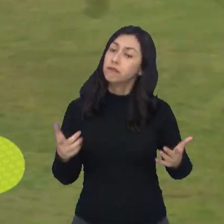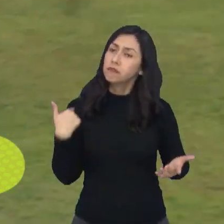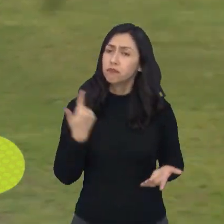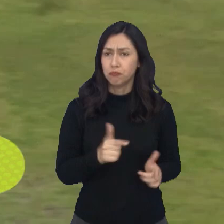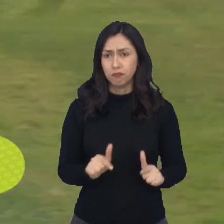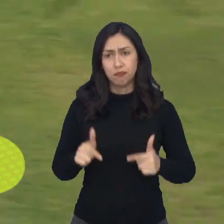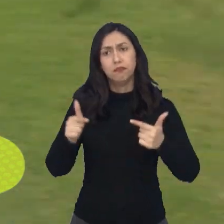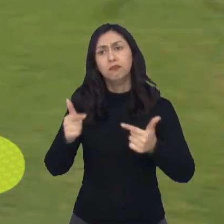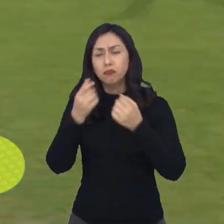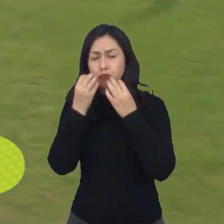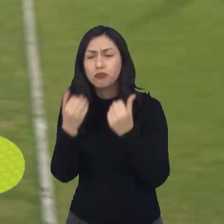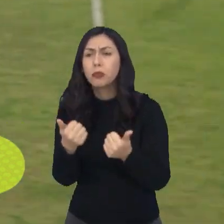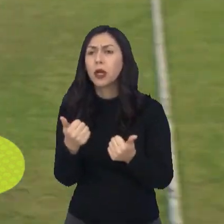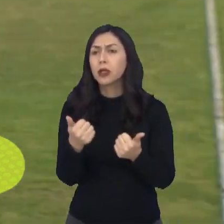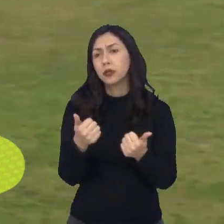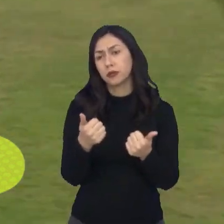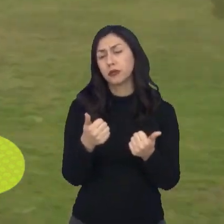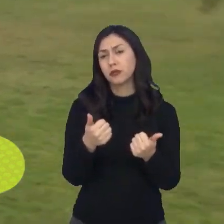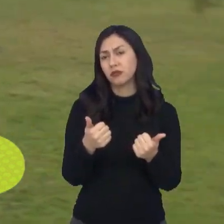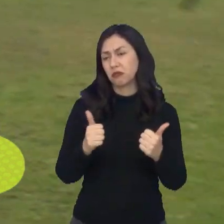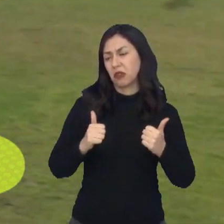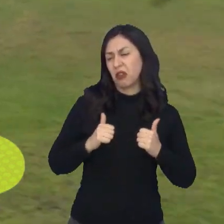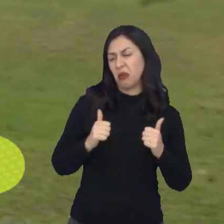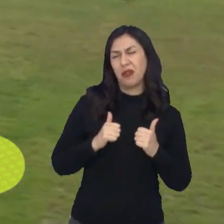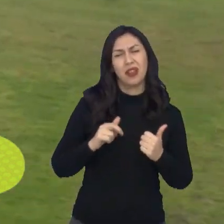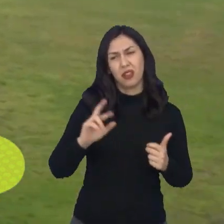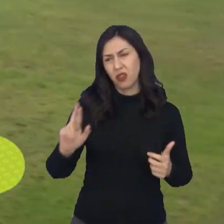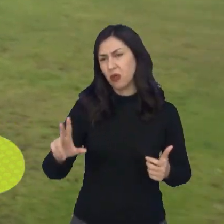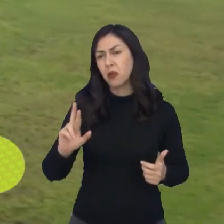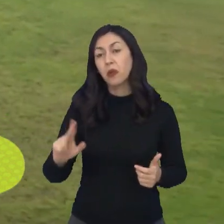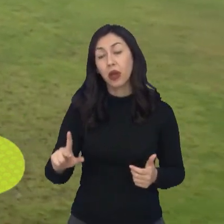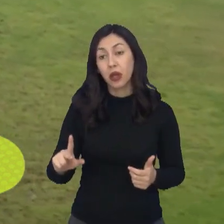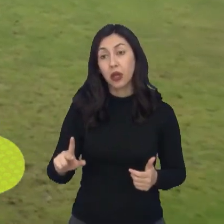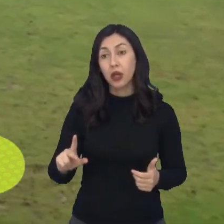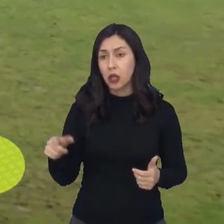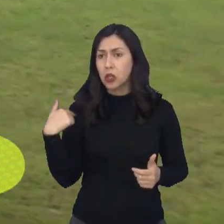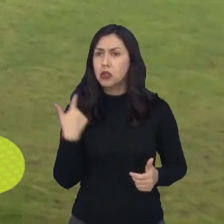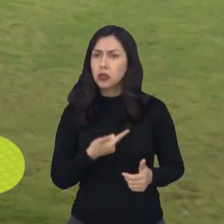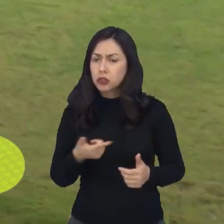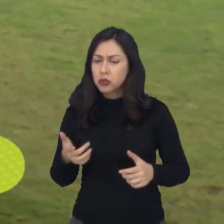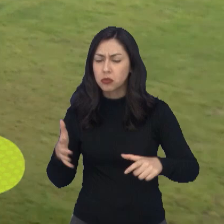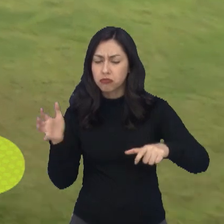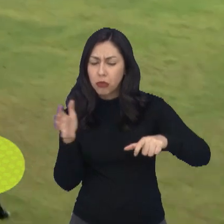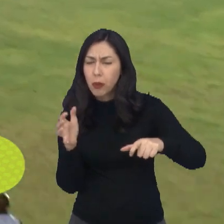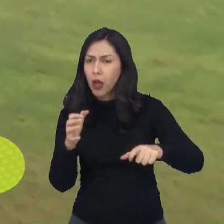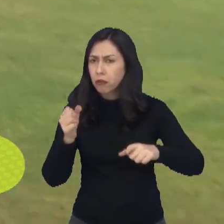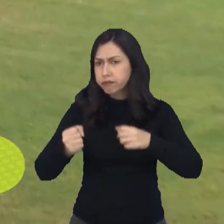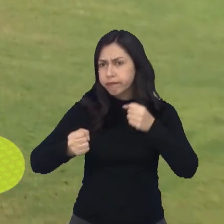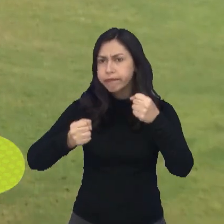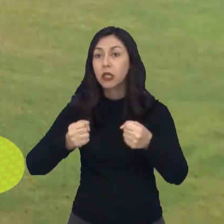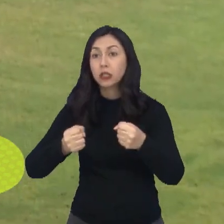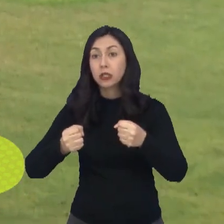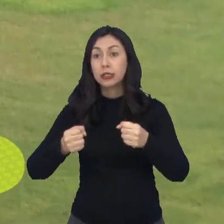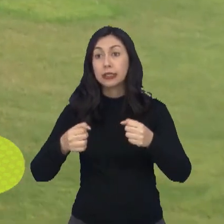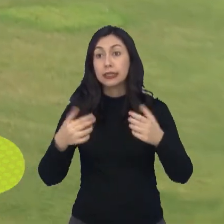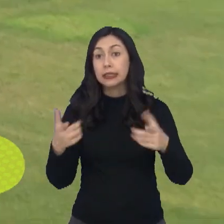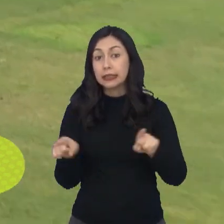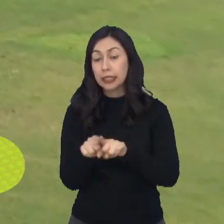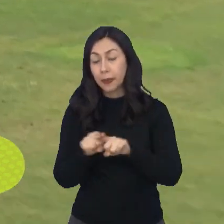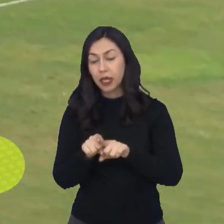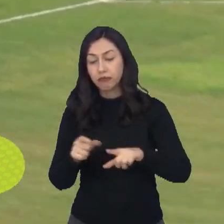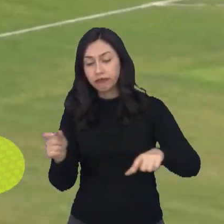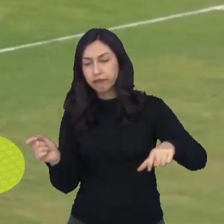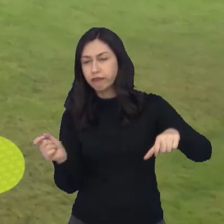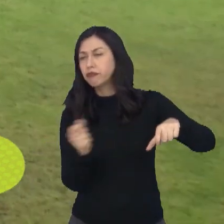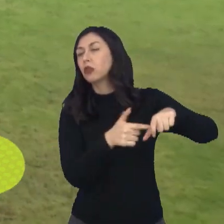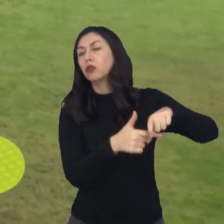partida, a gente não levou mais um jogo sem levar gol, então nosso sistema defensivo funcionou e a parte ofensiva a gente foi lá e fez o gol, né?